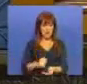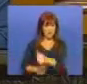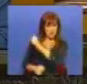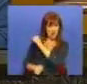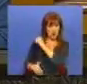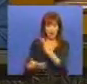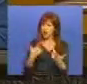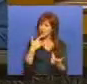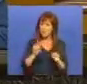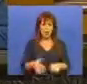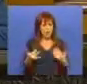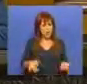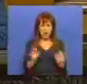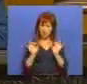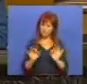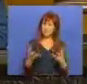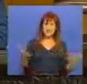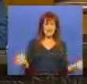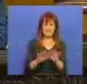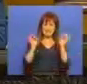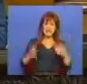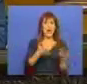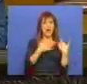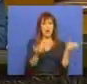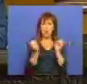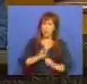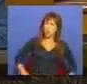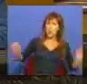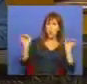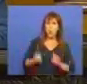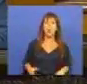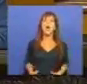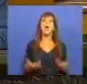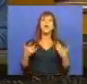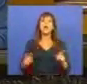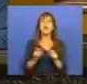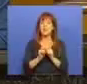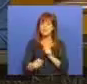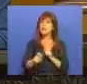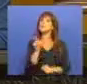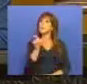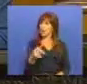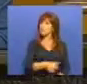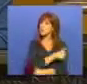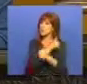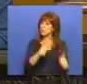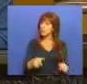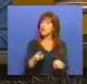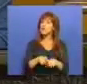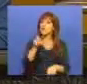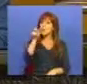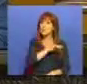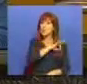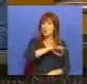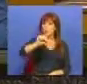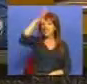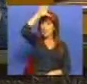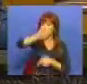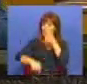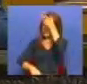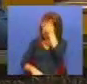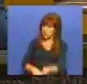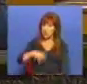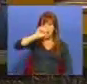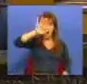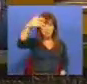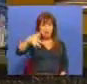não pode ser hoje tratado como uma irresponsabilidade. E meço bem as palavras. Foi o Sr. Primeiro-Ministro quem